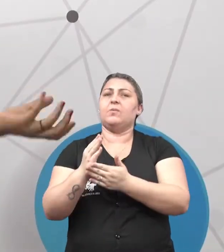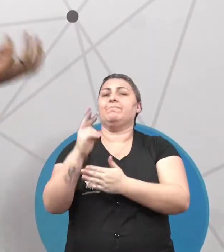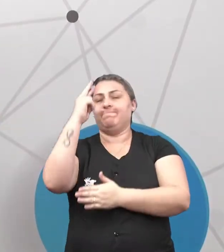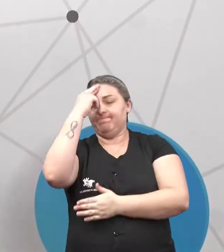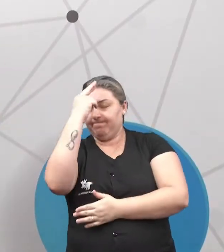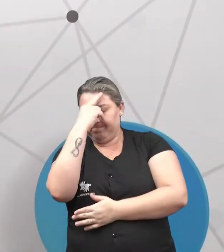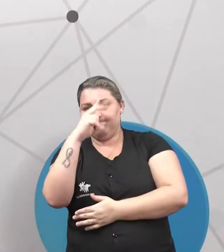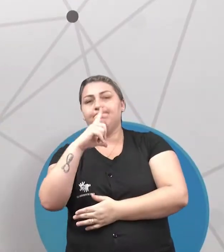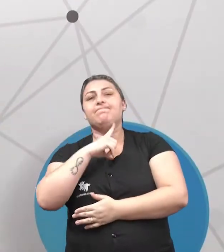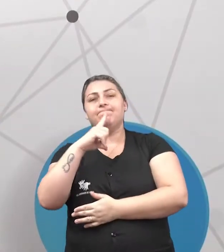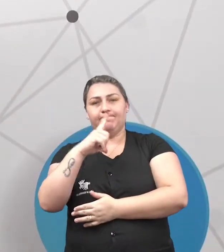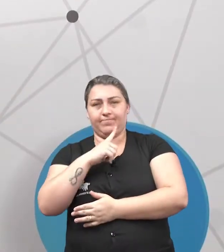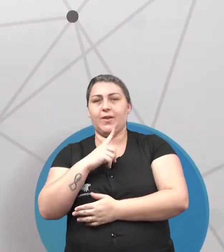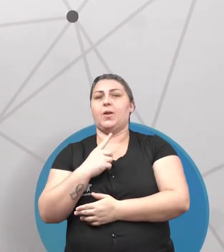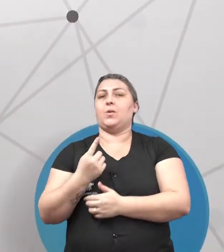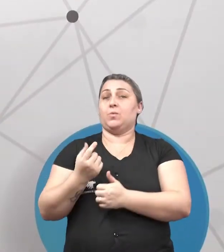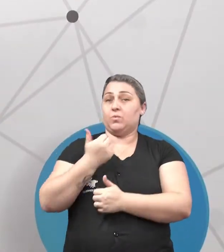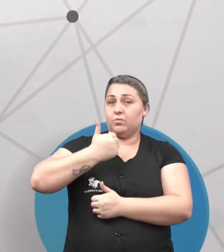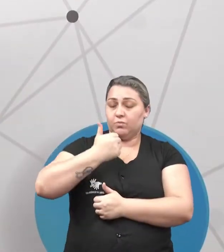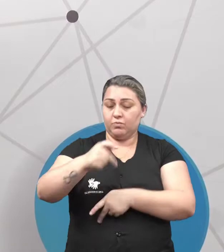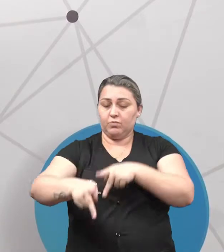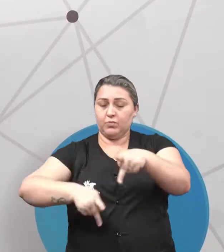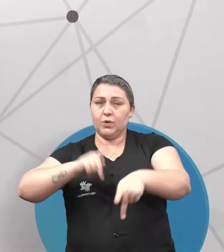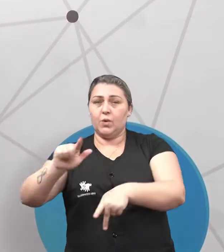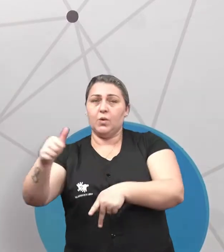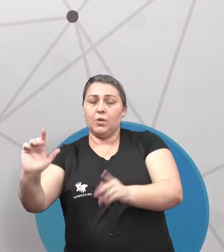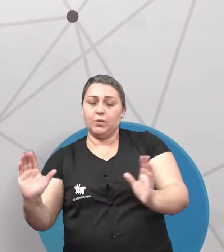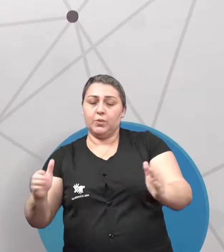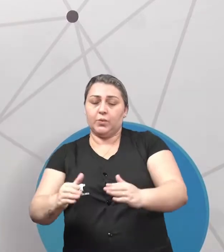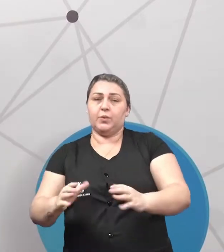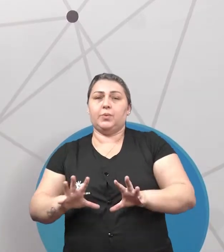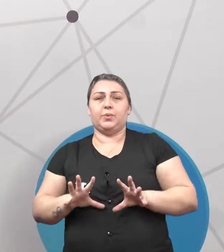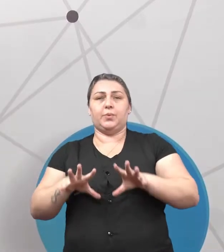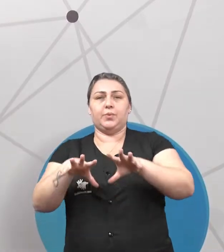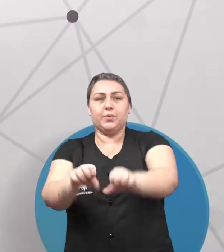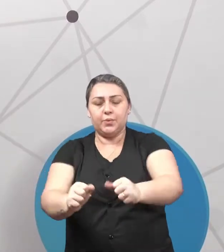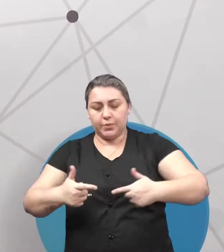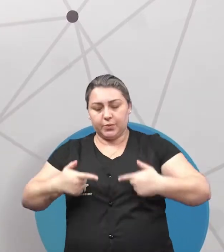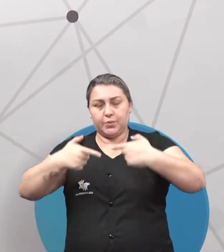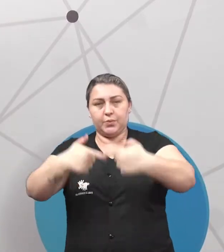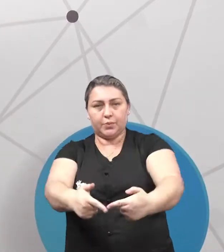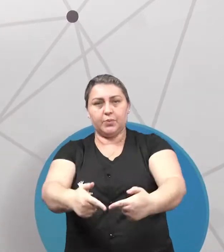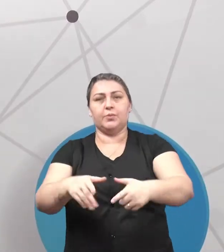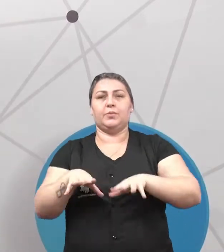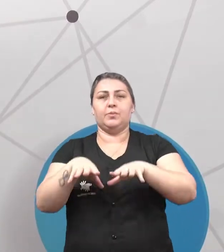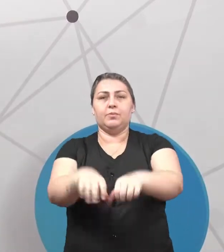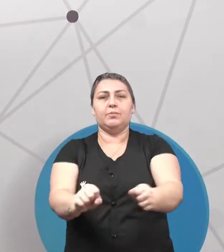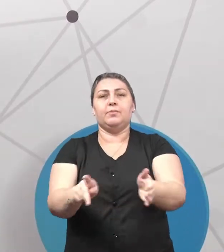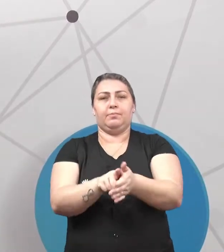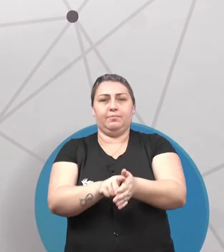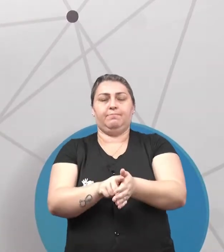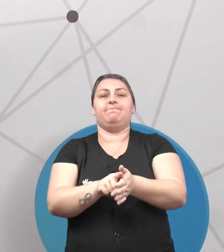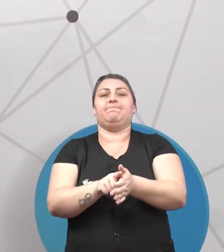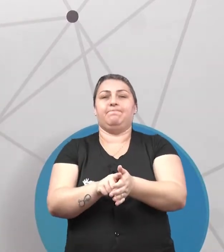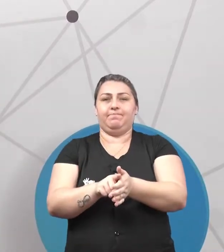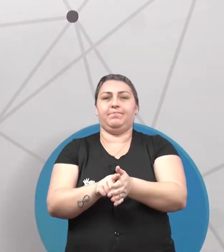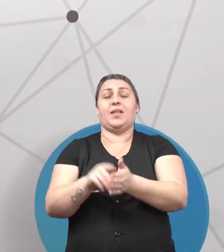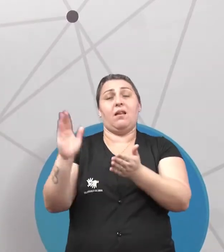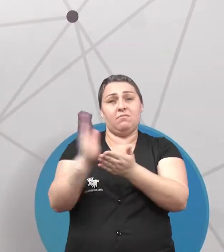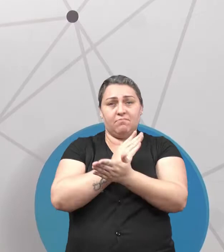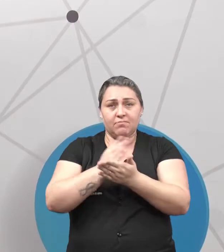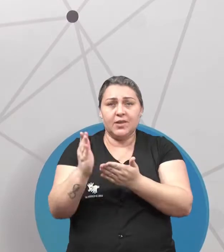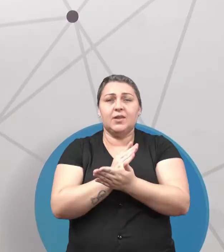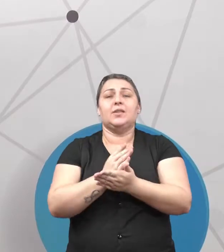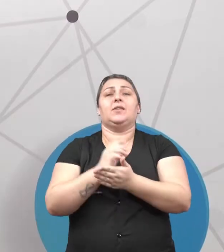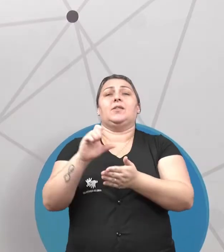gente tem a predominância de um povo, e aí outro povo chega aí e subjuga, e domina, e faz um pequeno território. Algumas vezes eles fazem